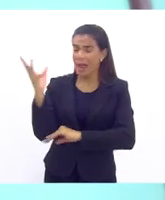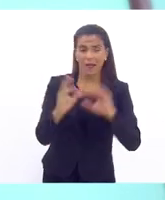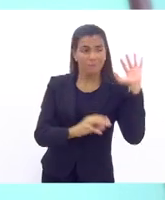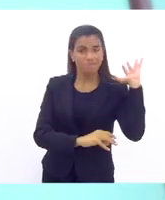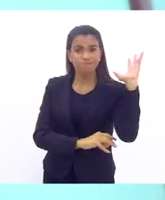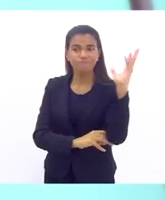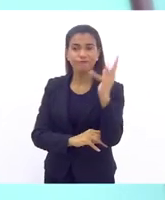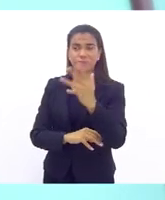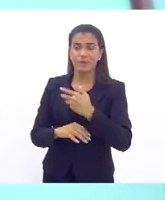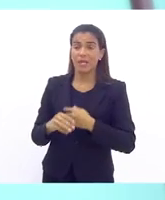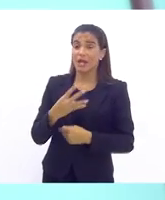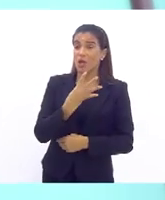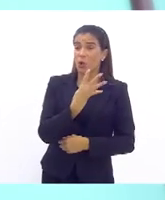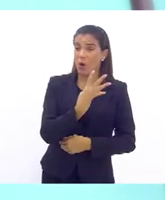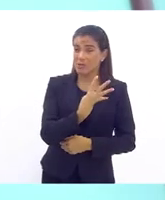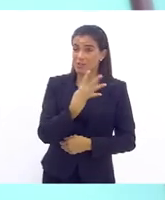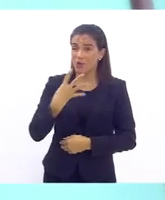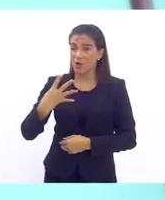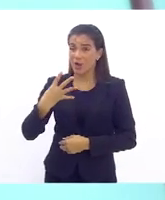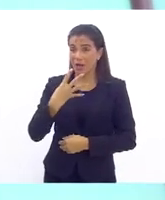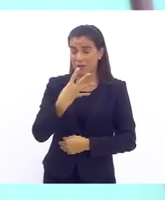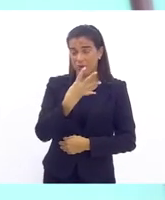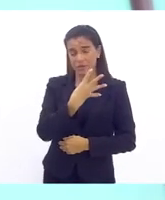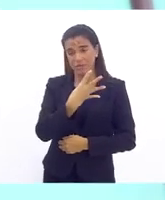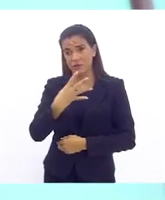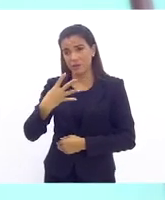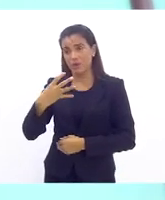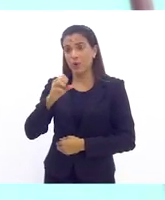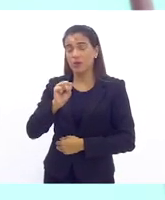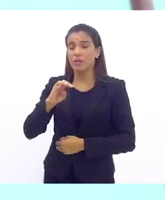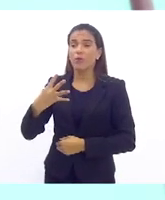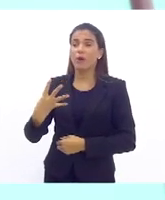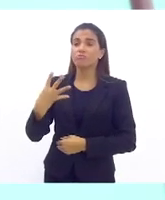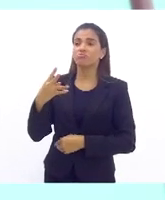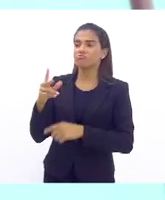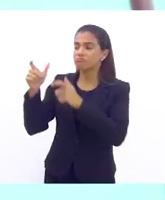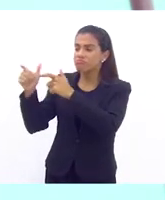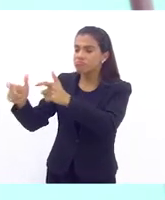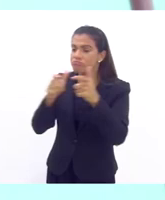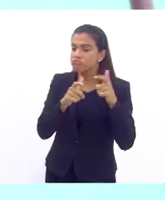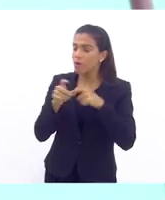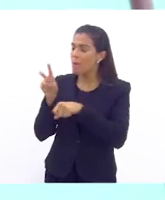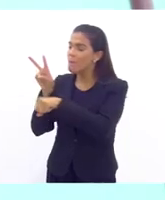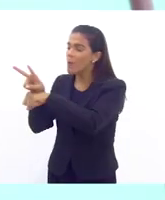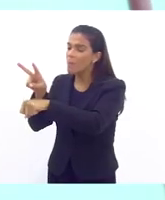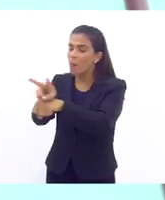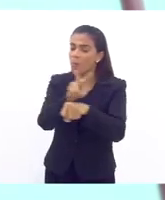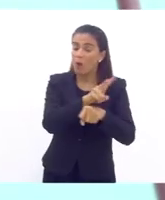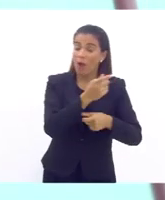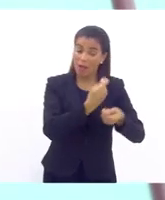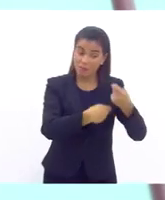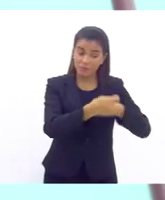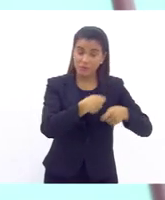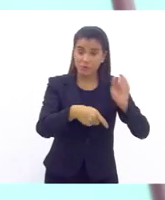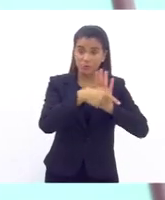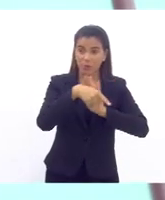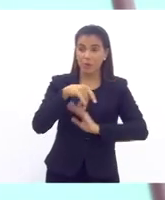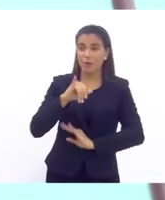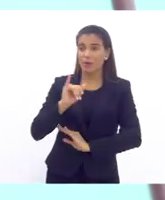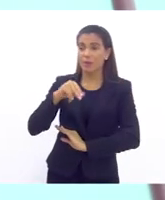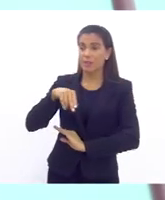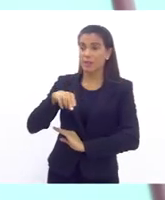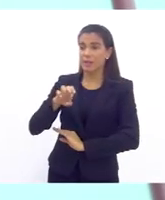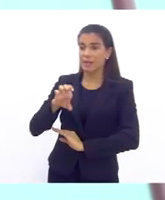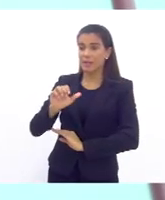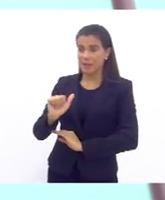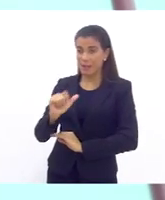e 484 mil hectares essas áreas protegidas são são de administração do ideia então a gente tem